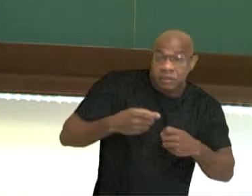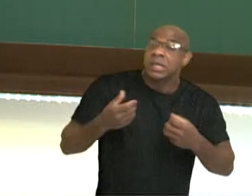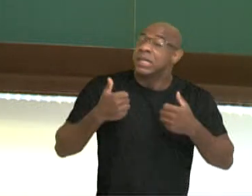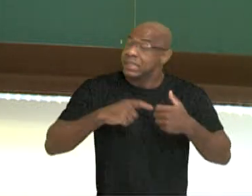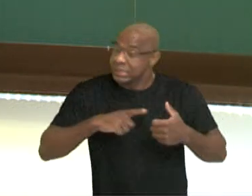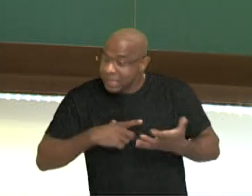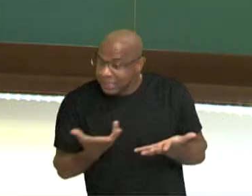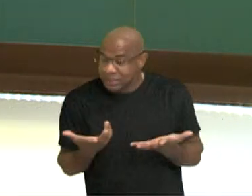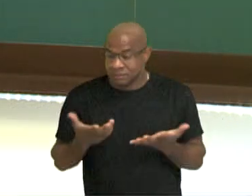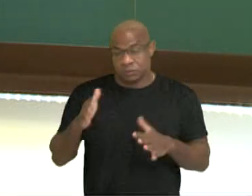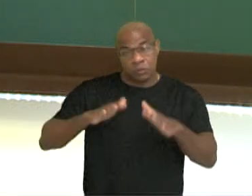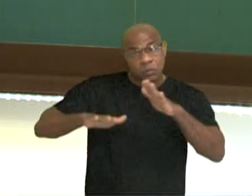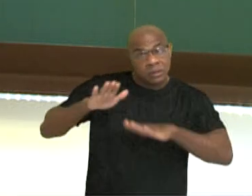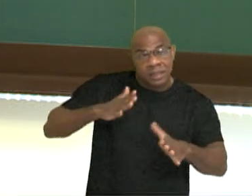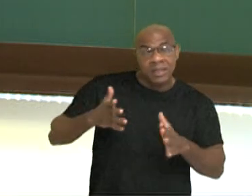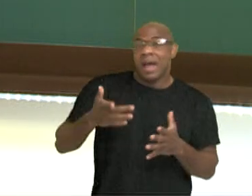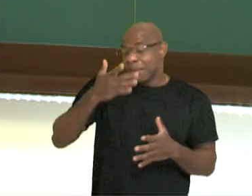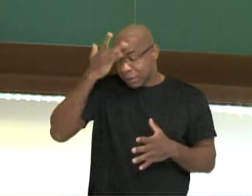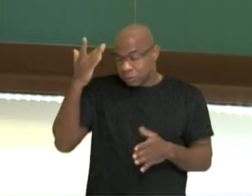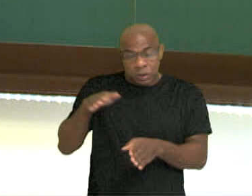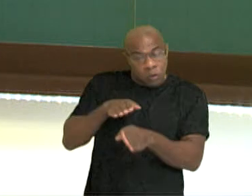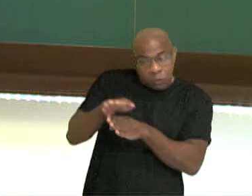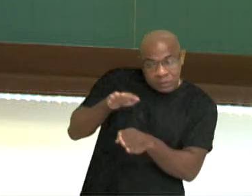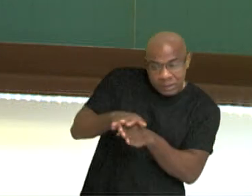positivo disso sempre. Fica o meu alerta.